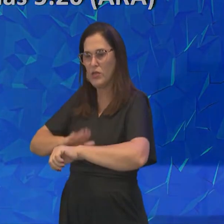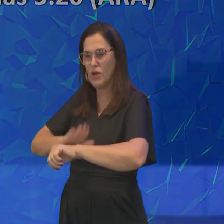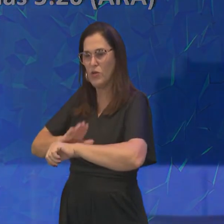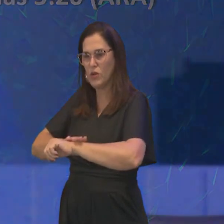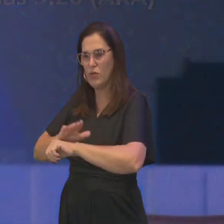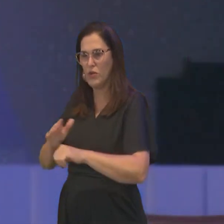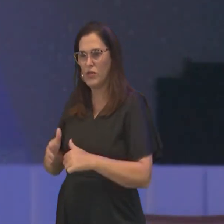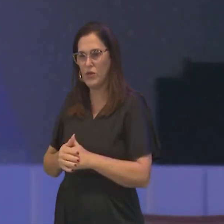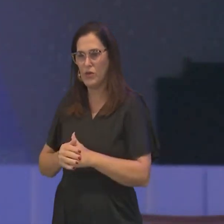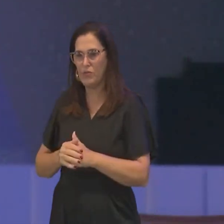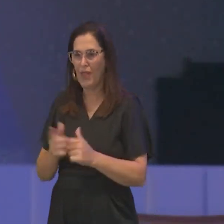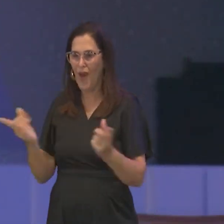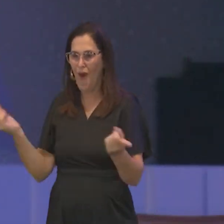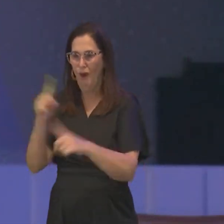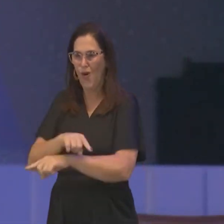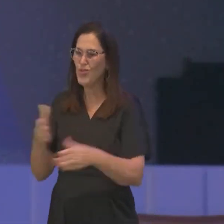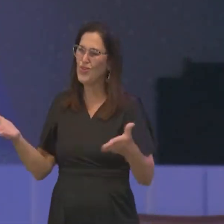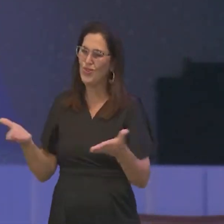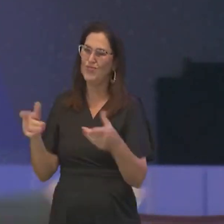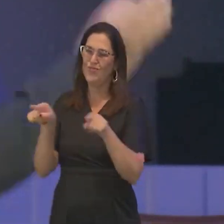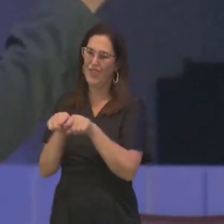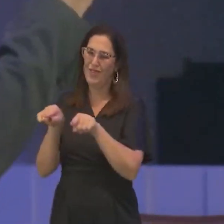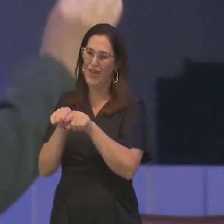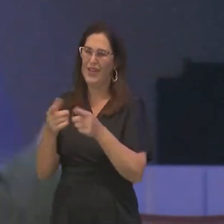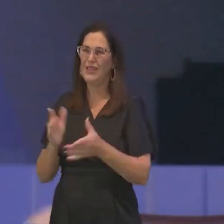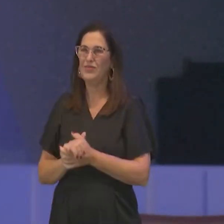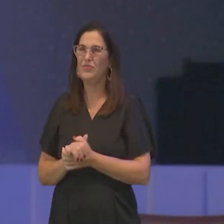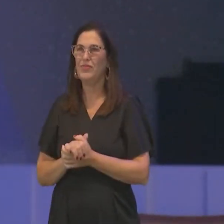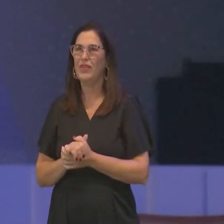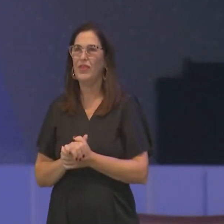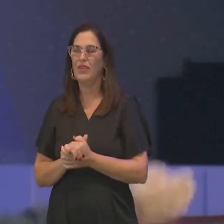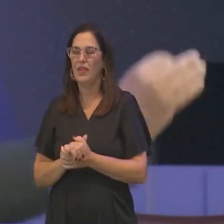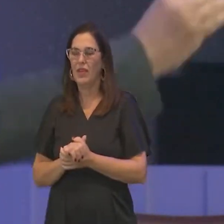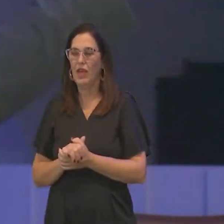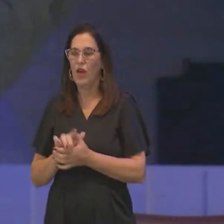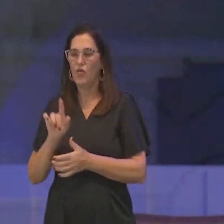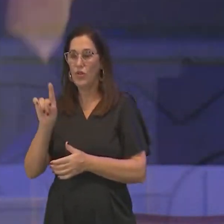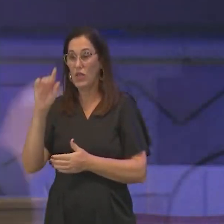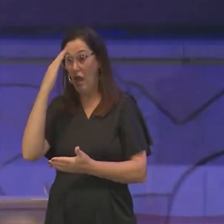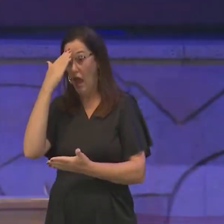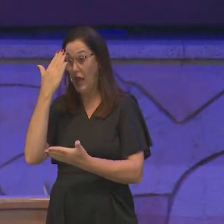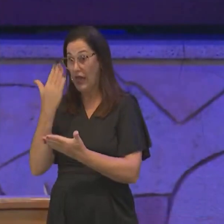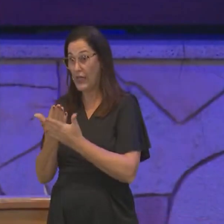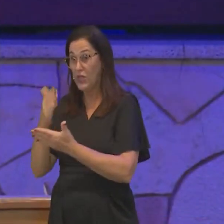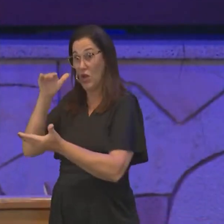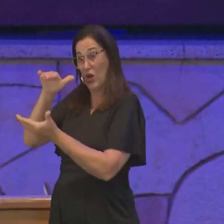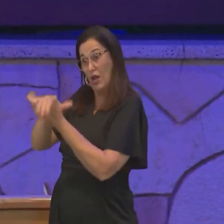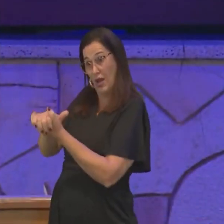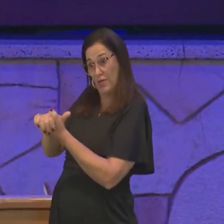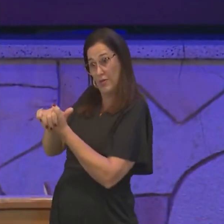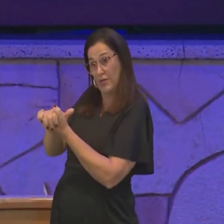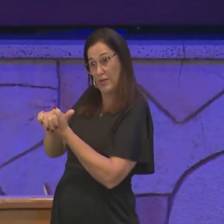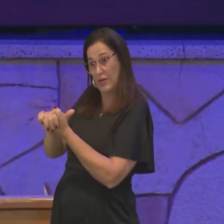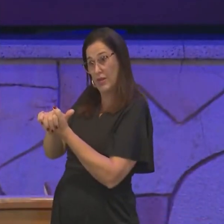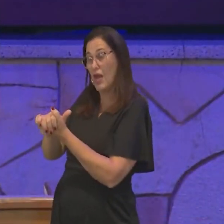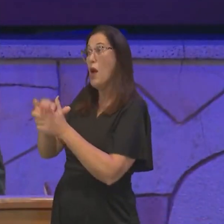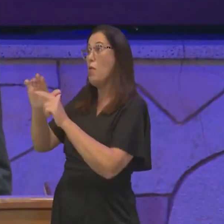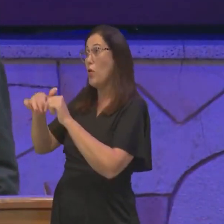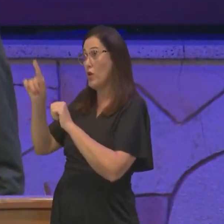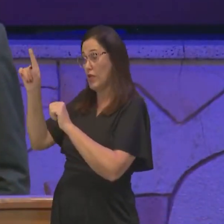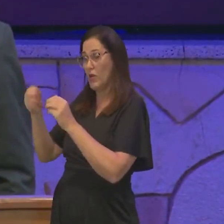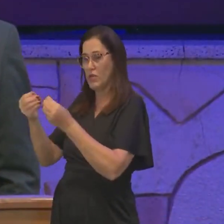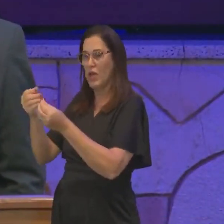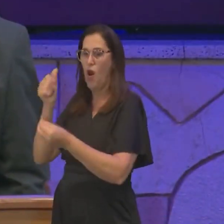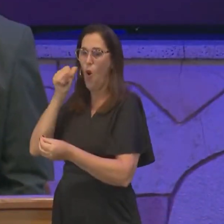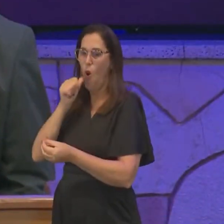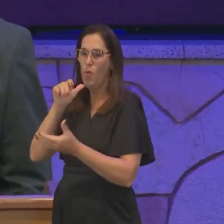absoluta inversão na escala de valores. Vai você dizer que você acredita no casamento instituído por Deus entre marido